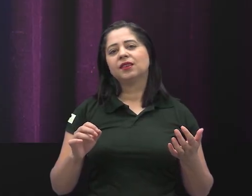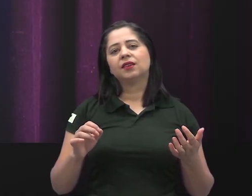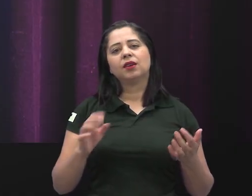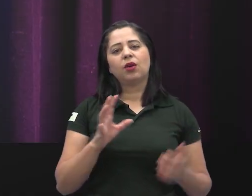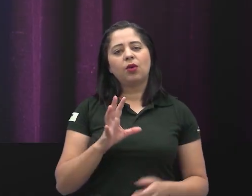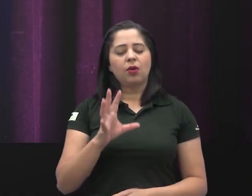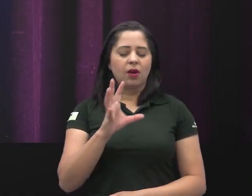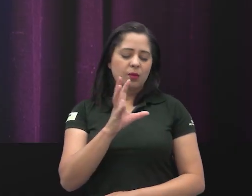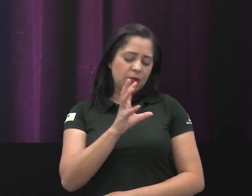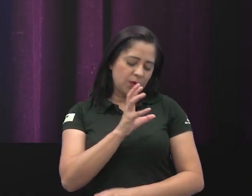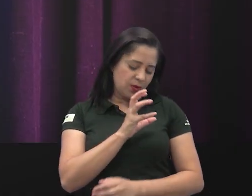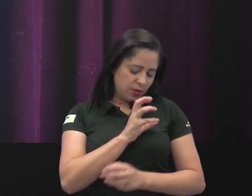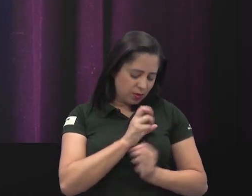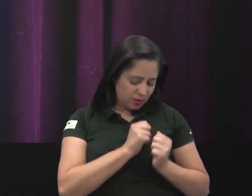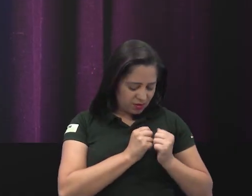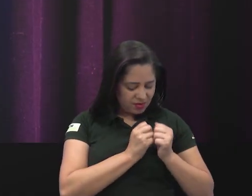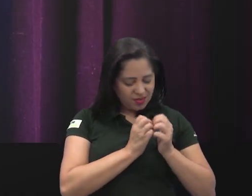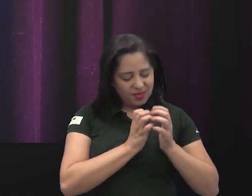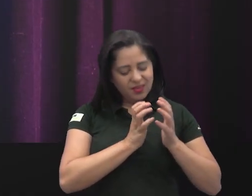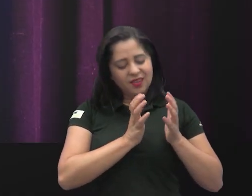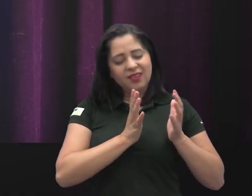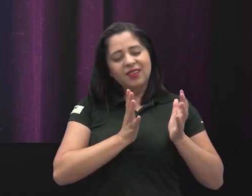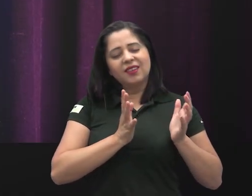Nascimento prodigioso do amor é para mim,